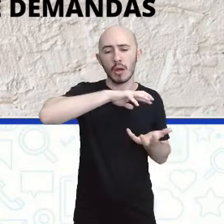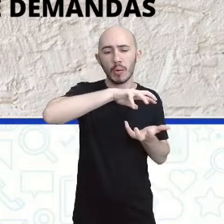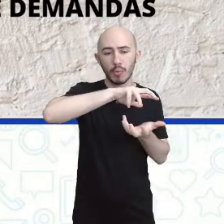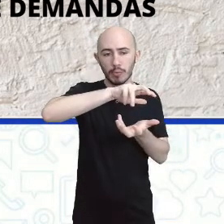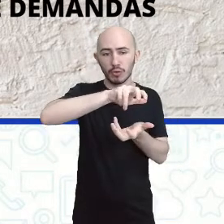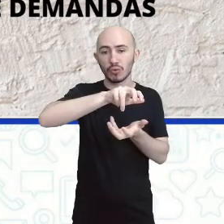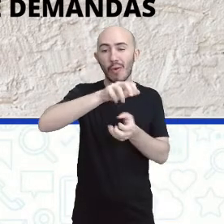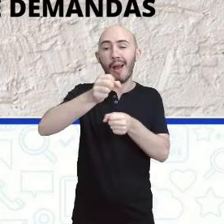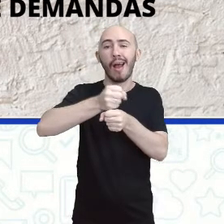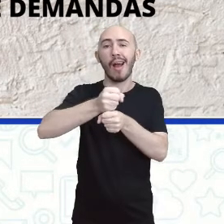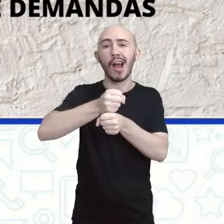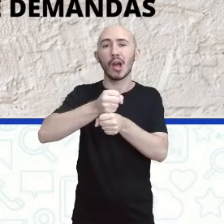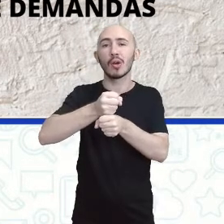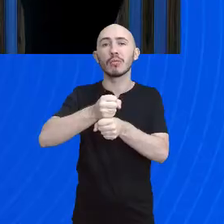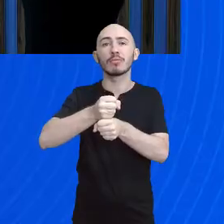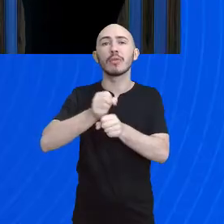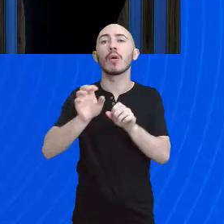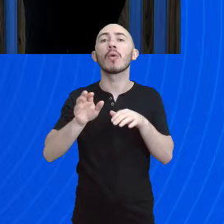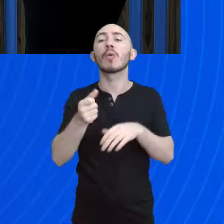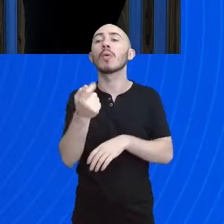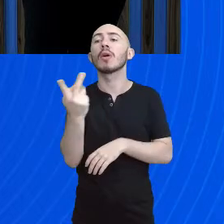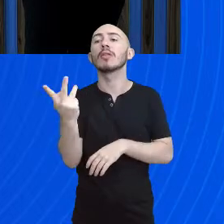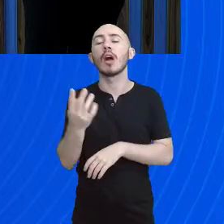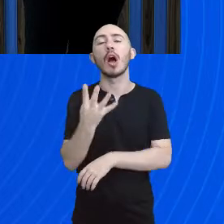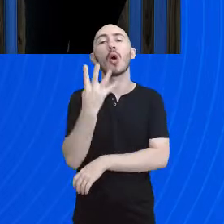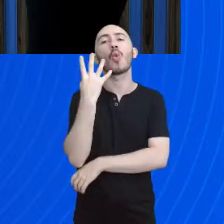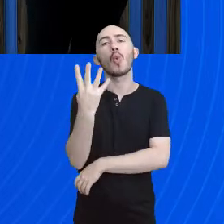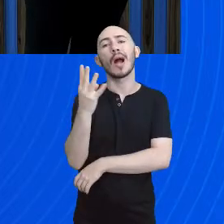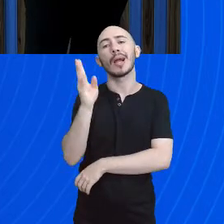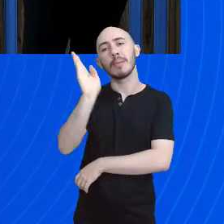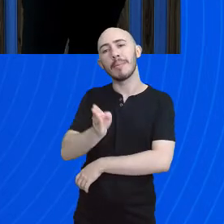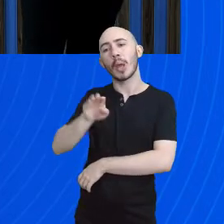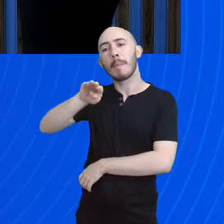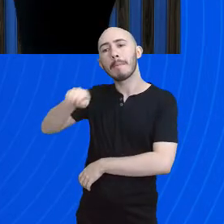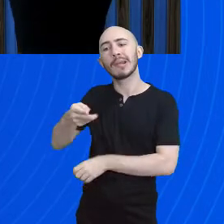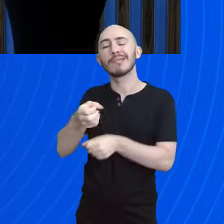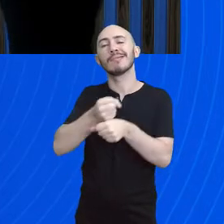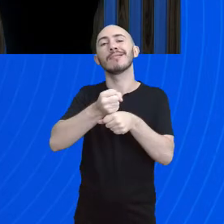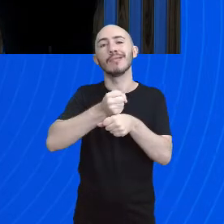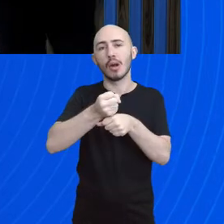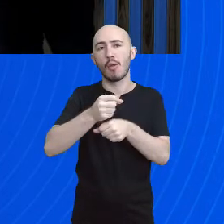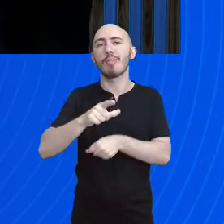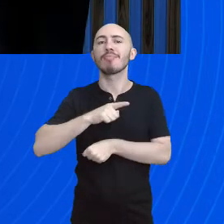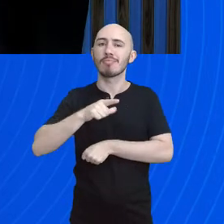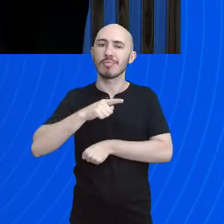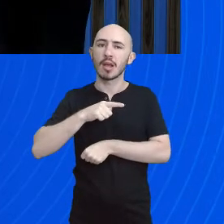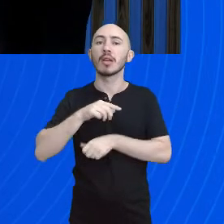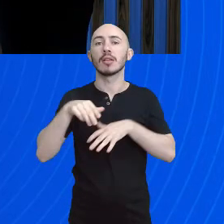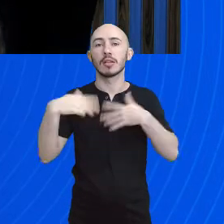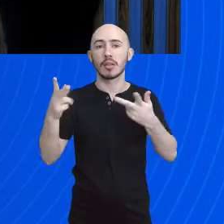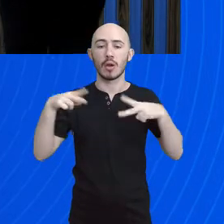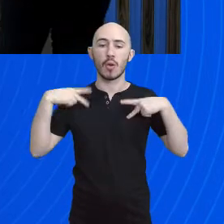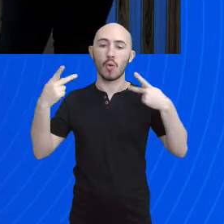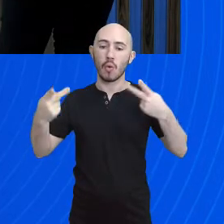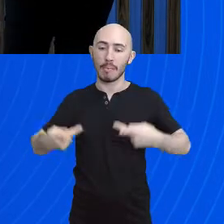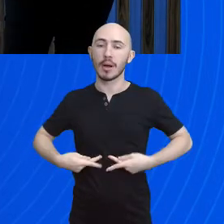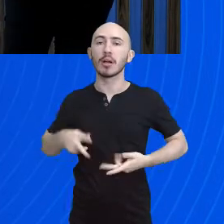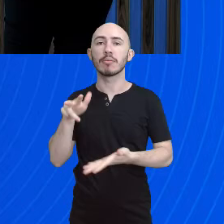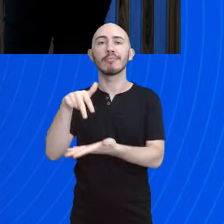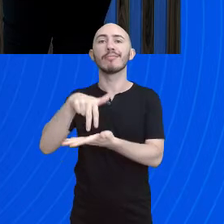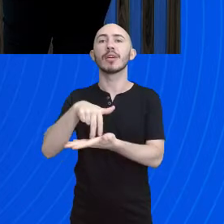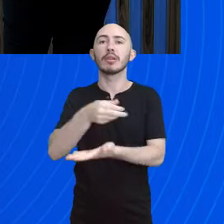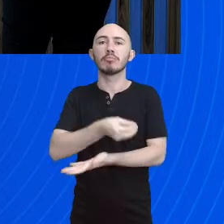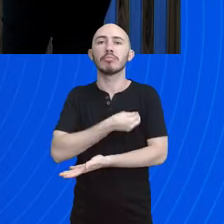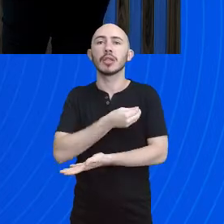4,5 bilhões de anos, para o tempo que o ser humano está presente aqui na Terra, que é cerca de 200